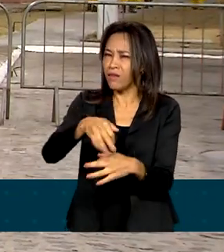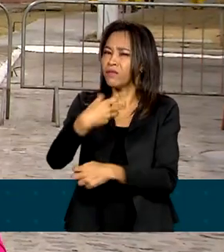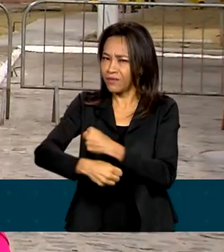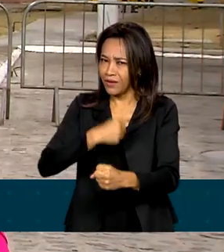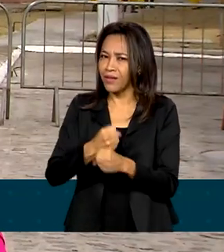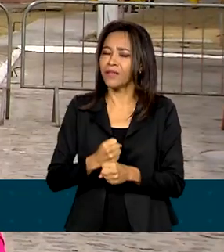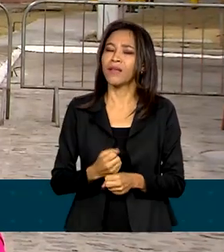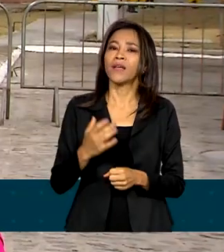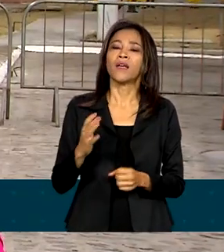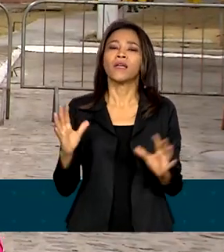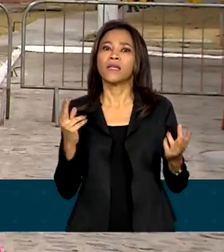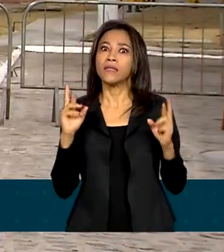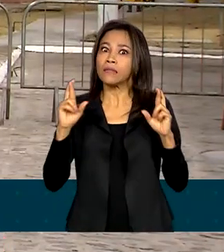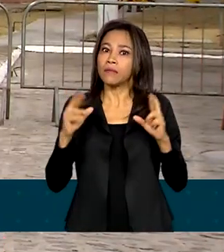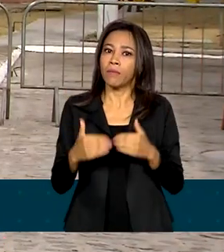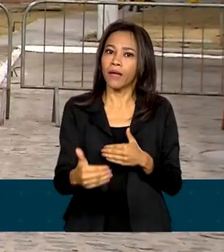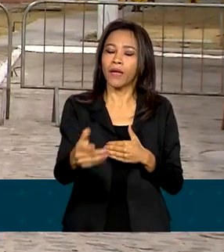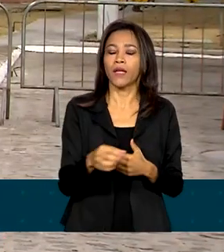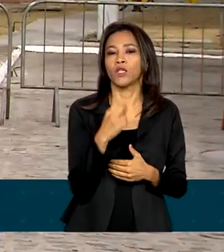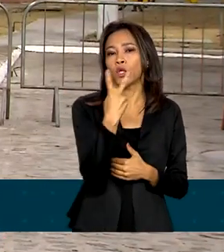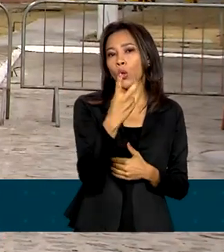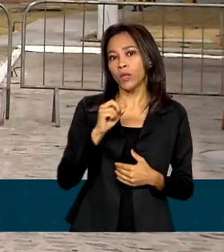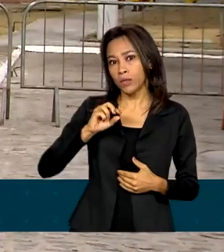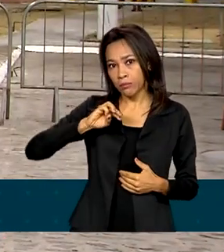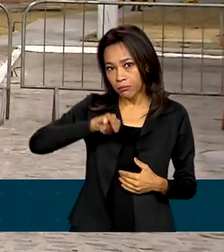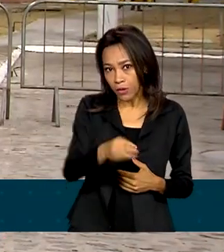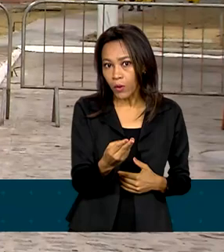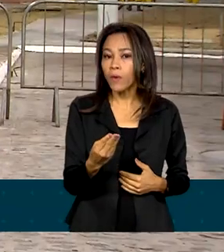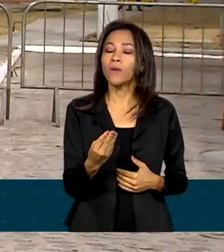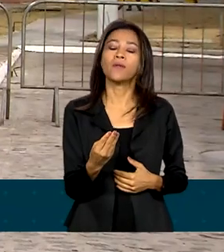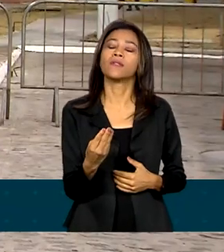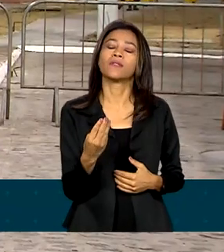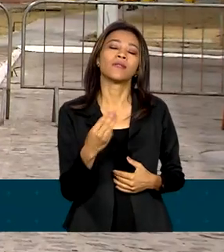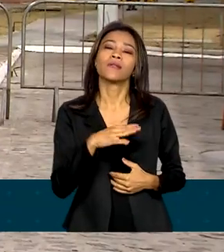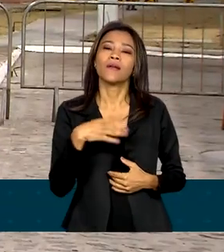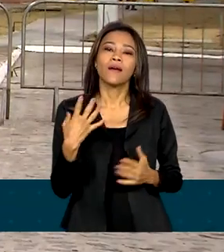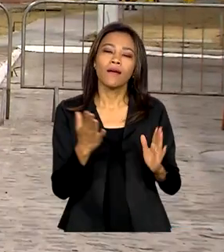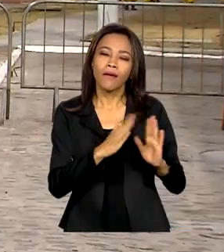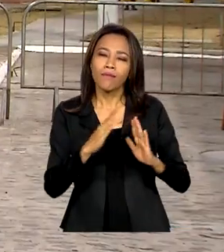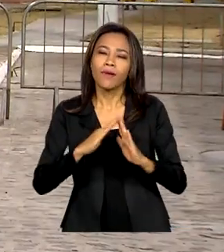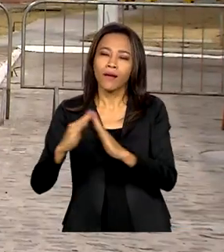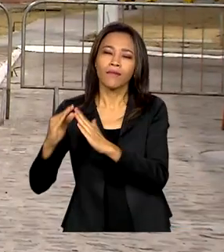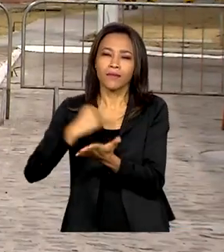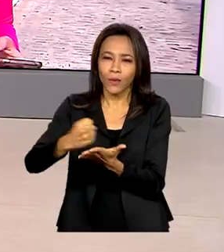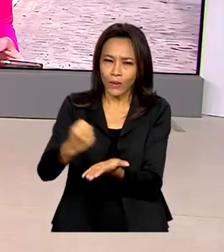2 milhões de unidades sejam contratadas até 2026.